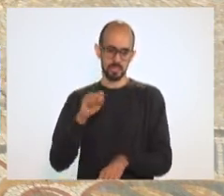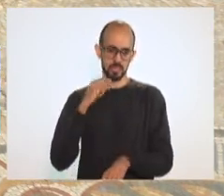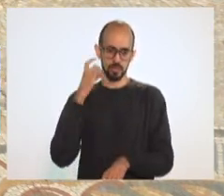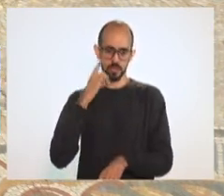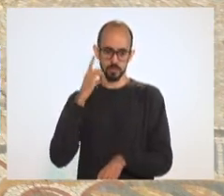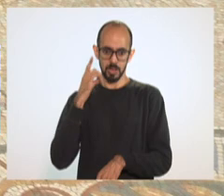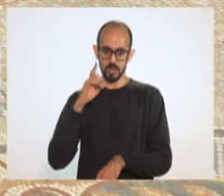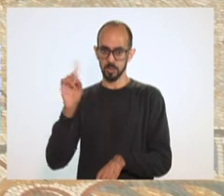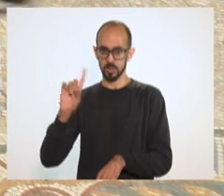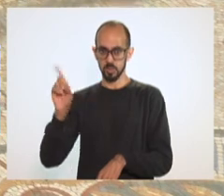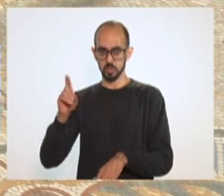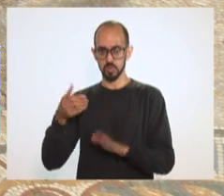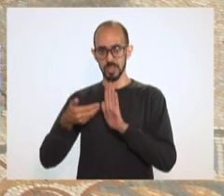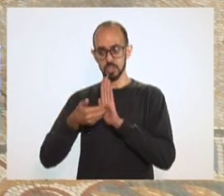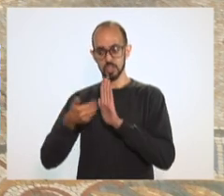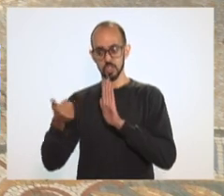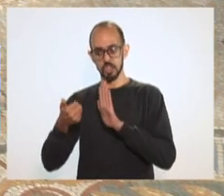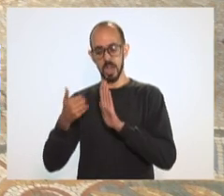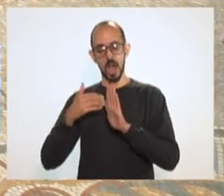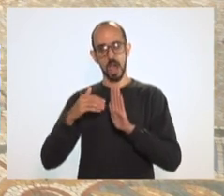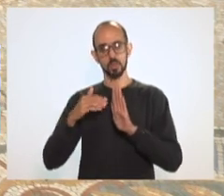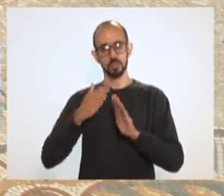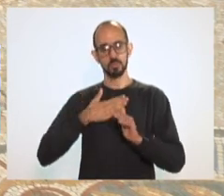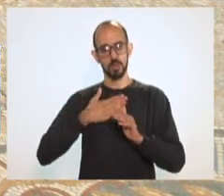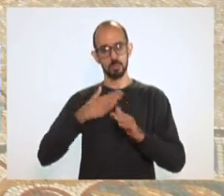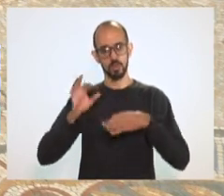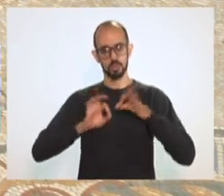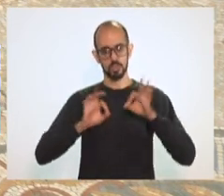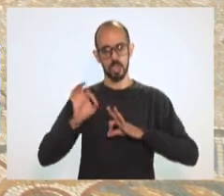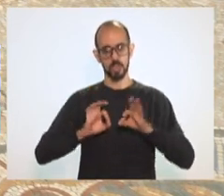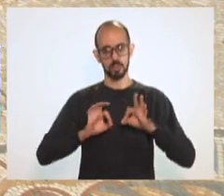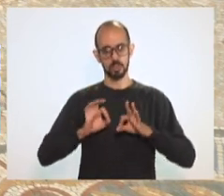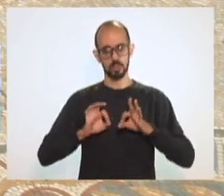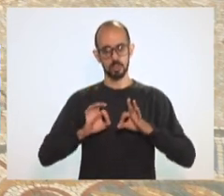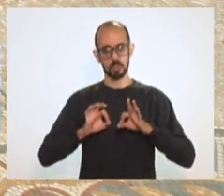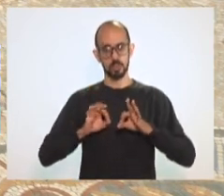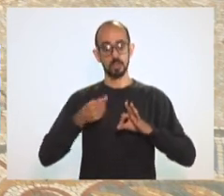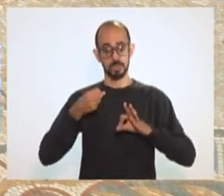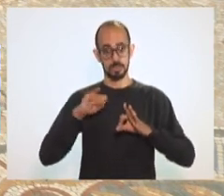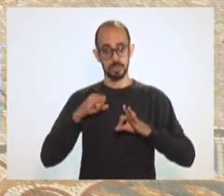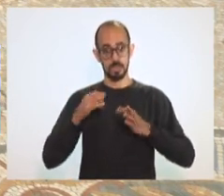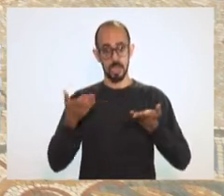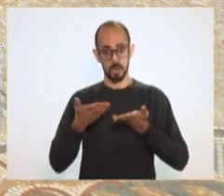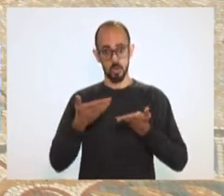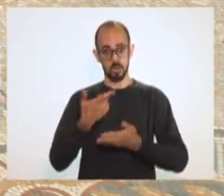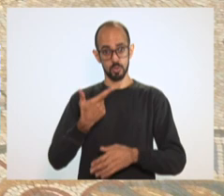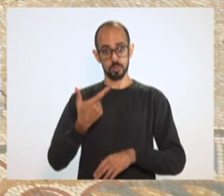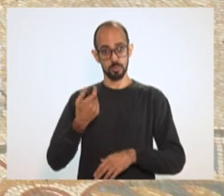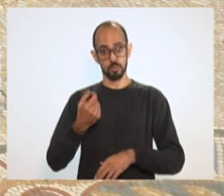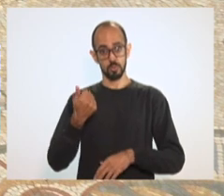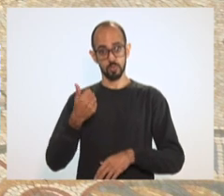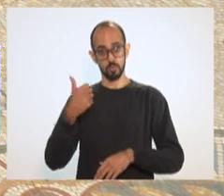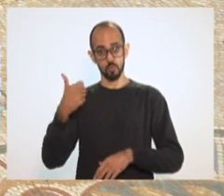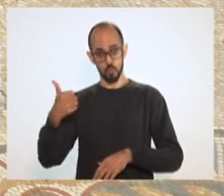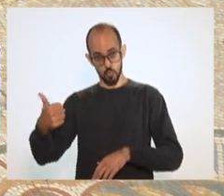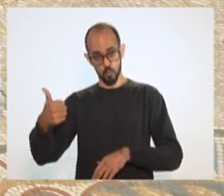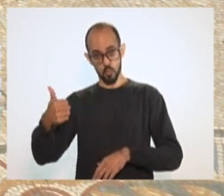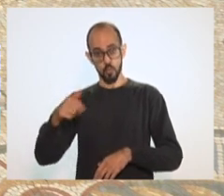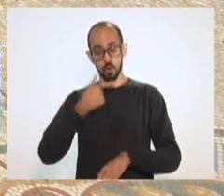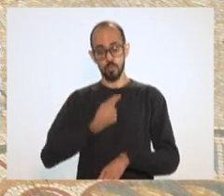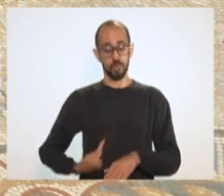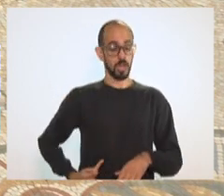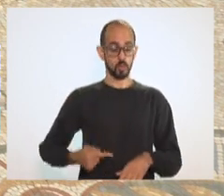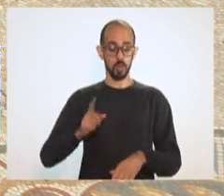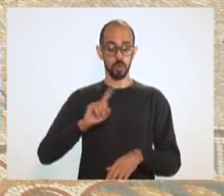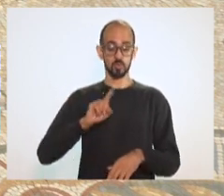emendas ao meu projeto para que atrasasse a votação dele, se nesse ano o governador não tivesse vetado o projeto depois que ele